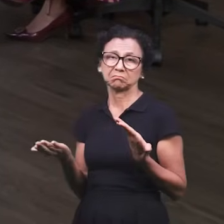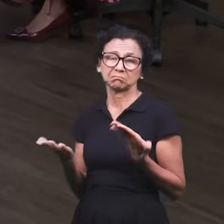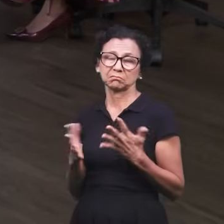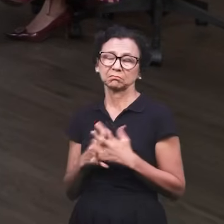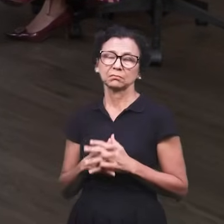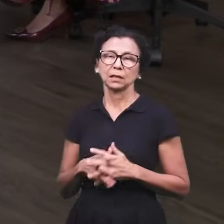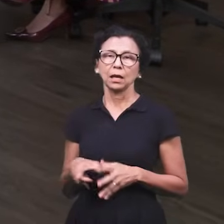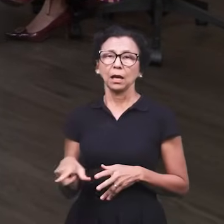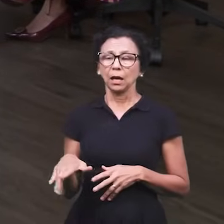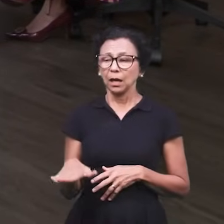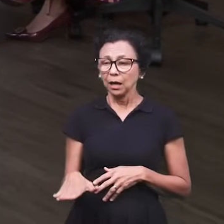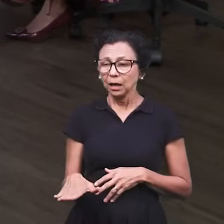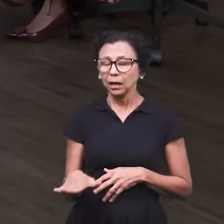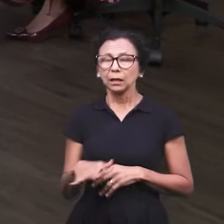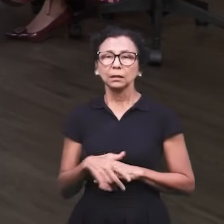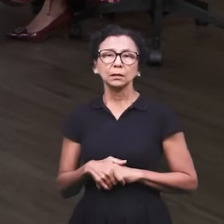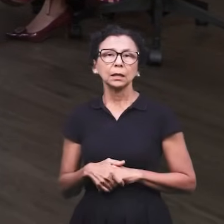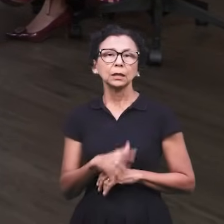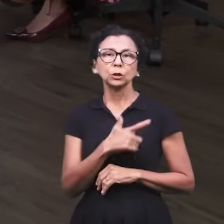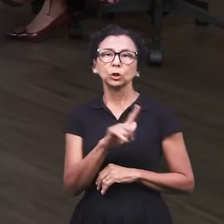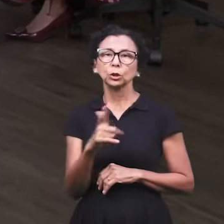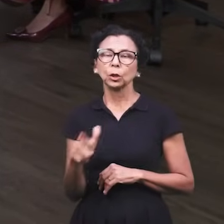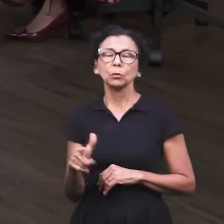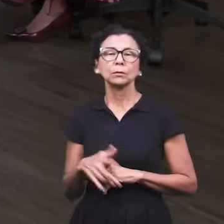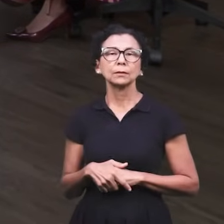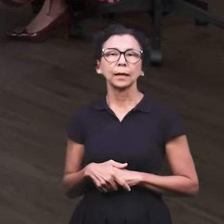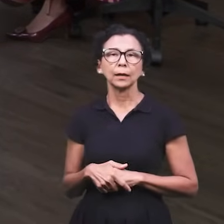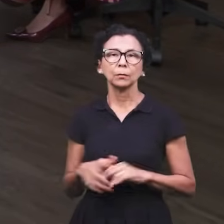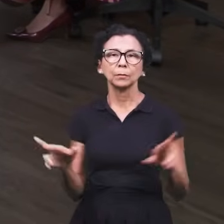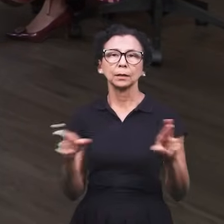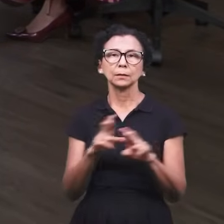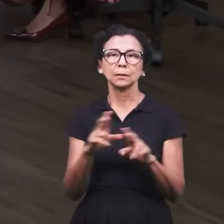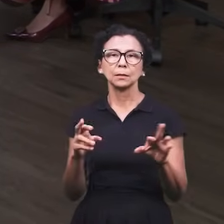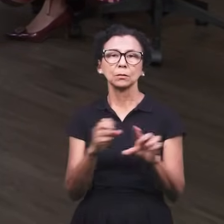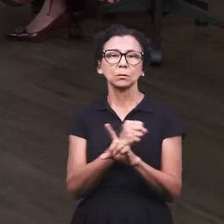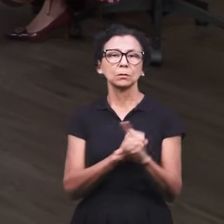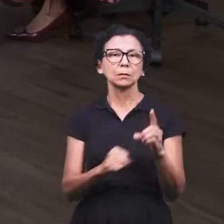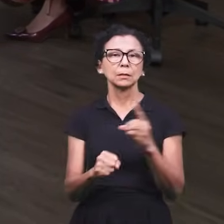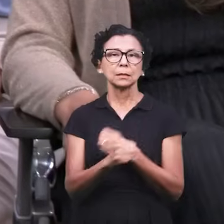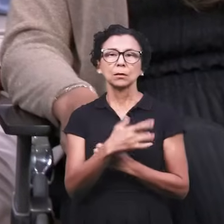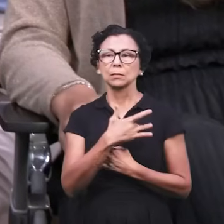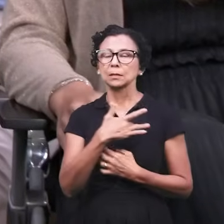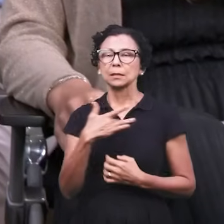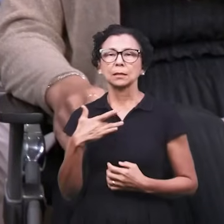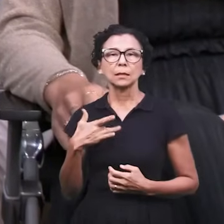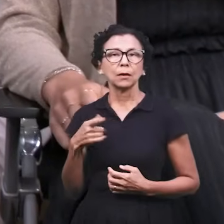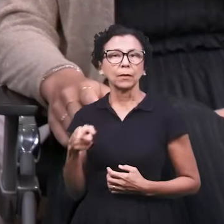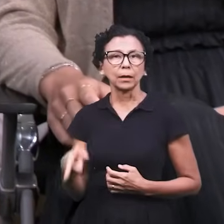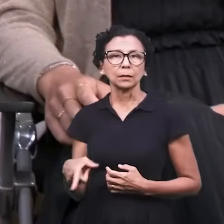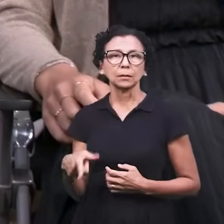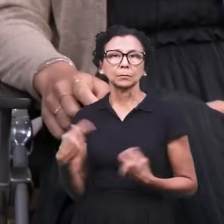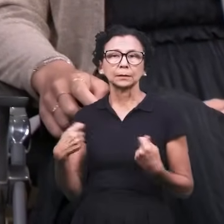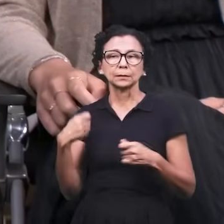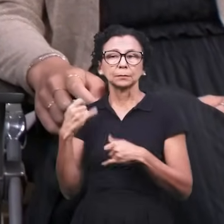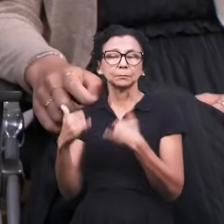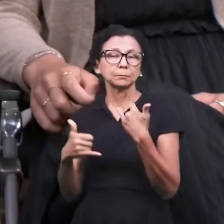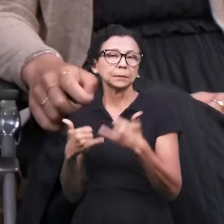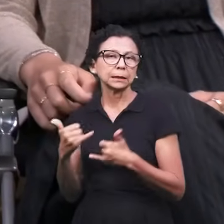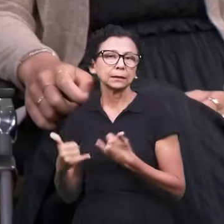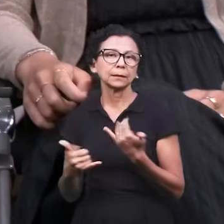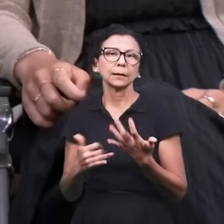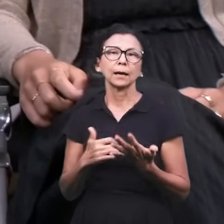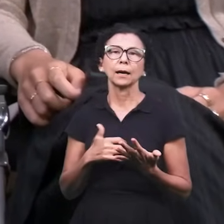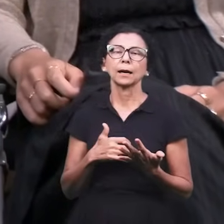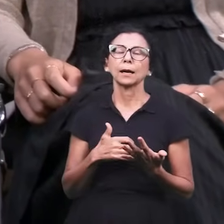ali. E a criança acaba não tendo um convívio social saudável. A criança precisa de brincar, a criança